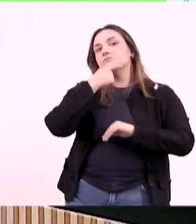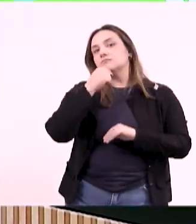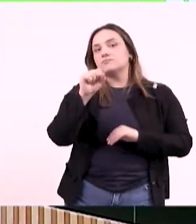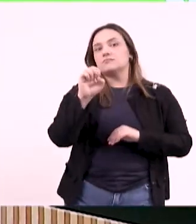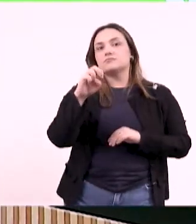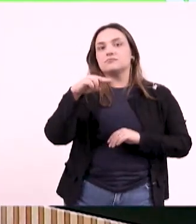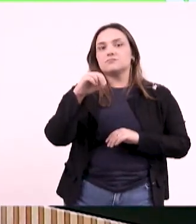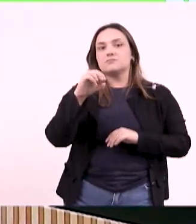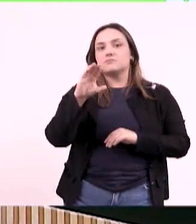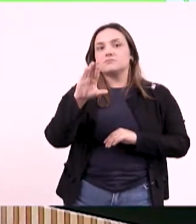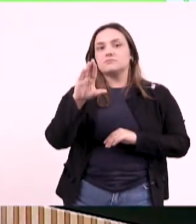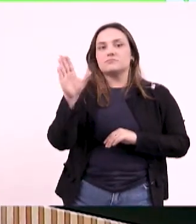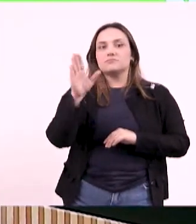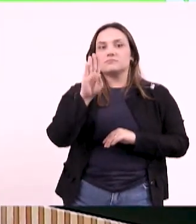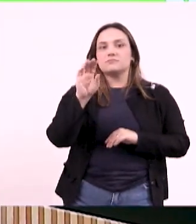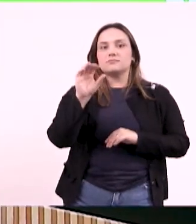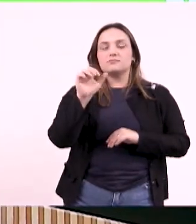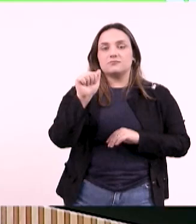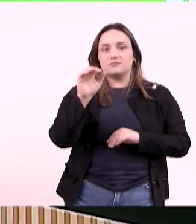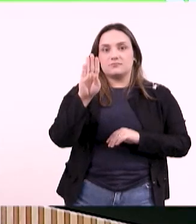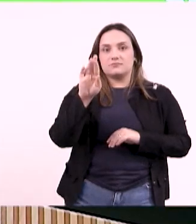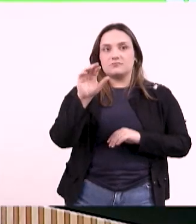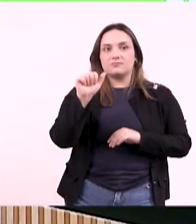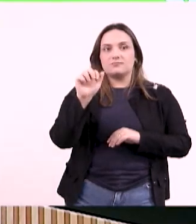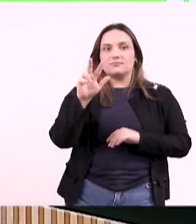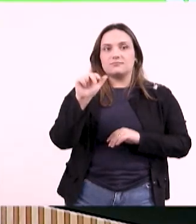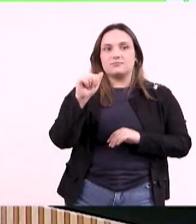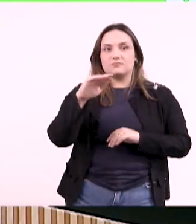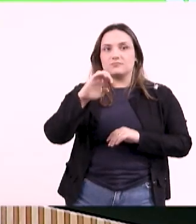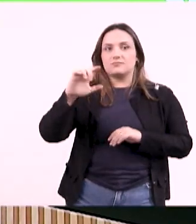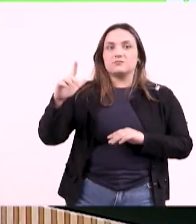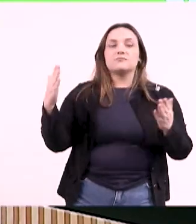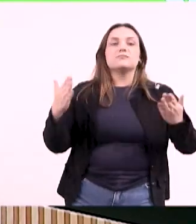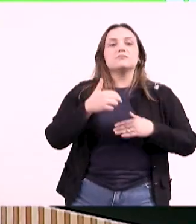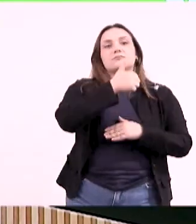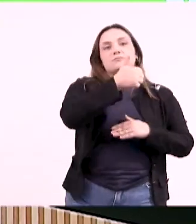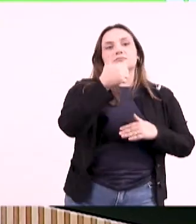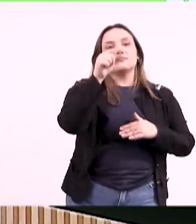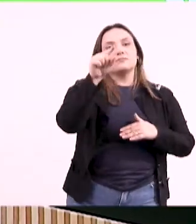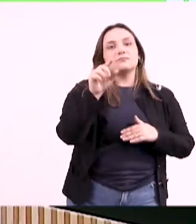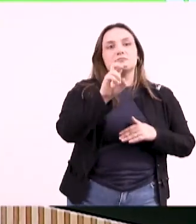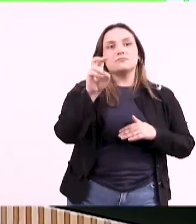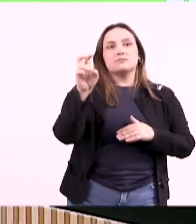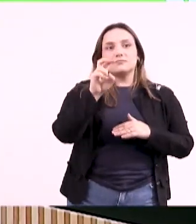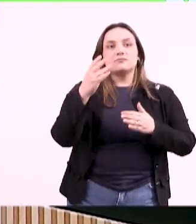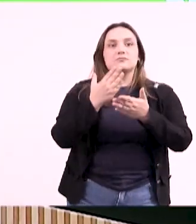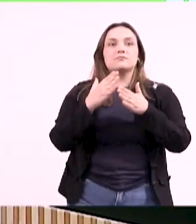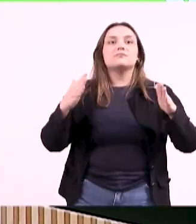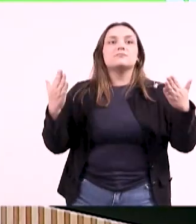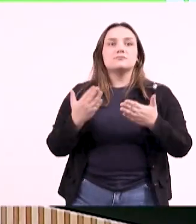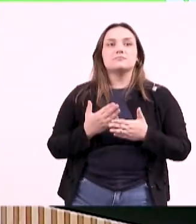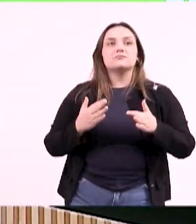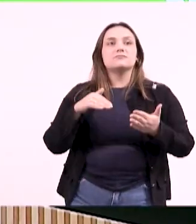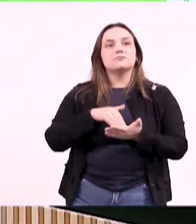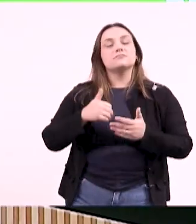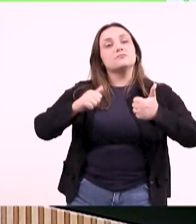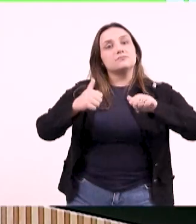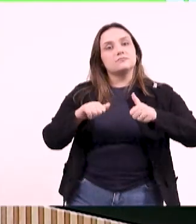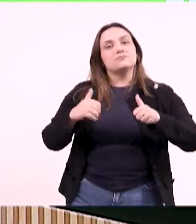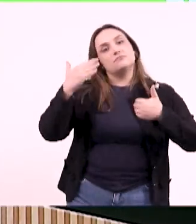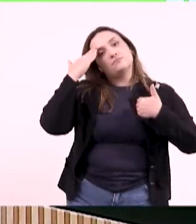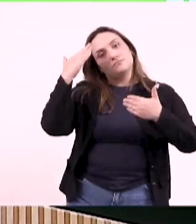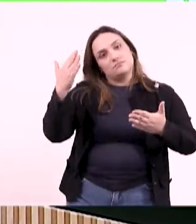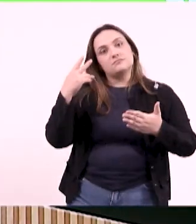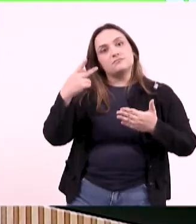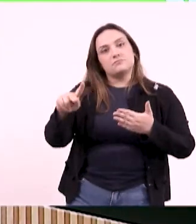Silvio Santos. 11 horas e 55 minutos em Mato Grosso do Sul. A gente vai encerrando então a edição de hoje aqui do Redação Final, agradecendo